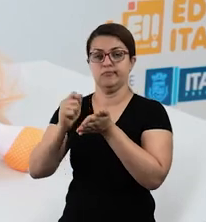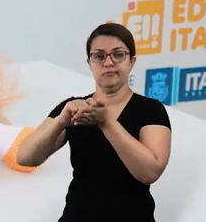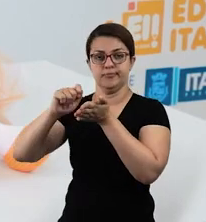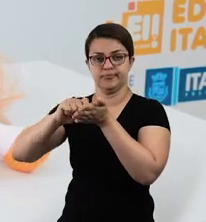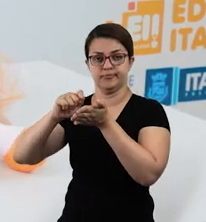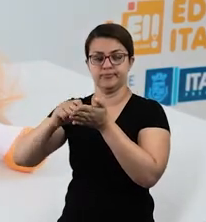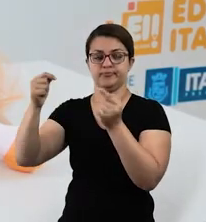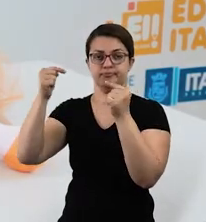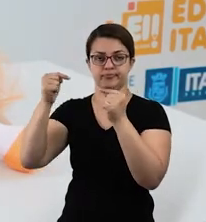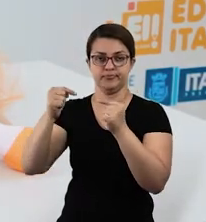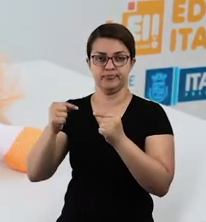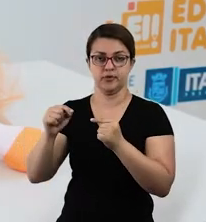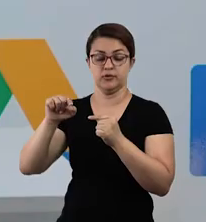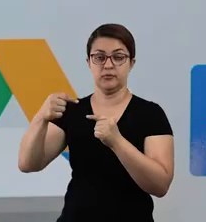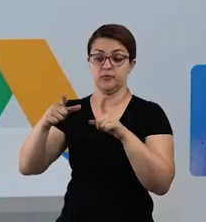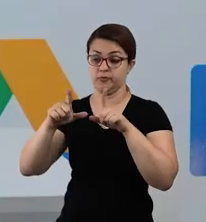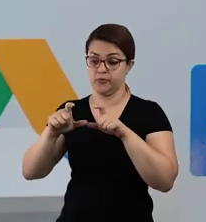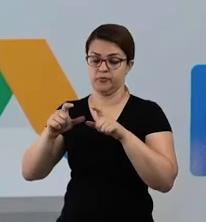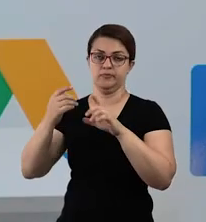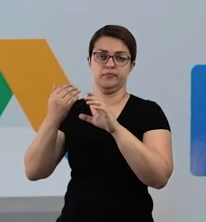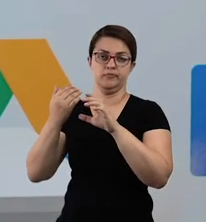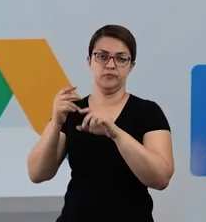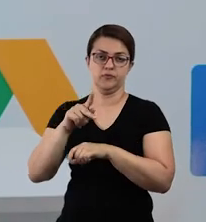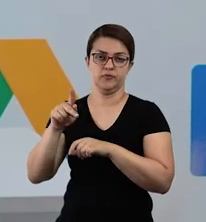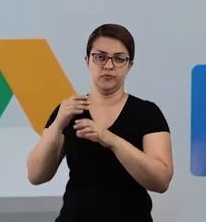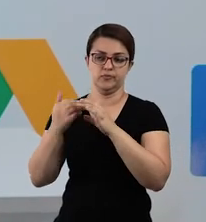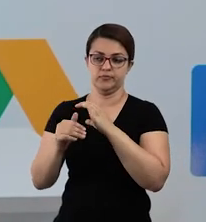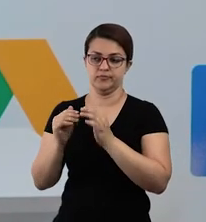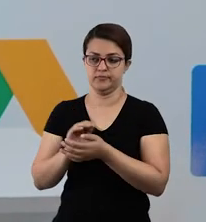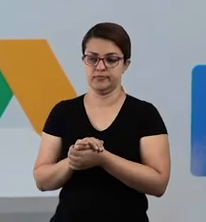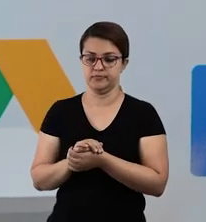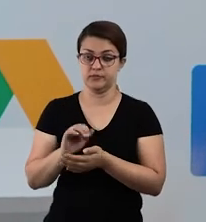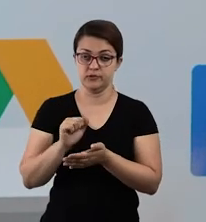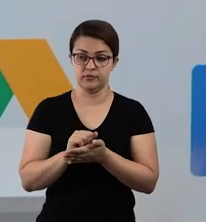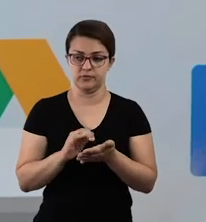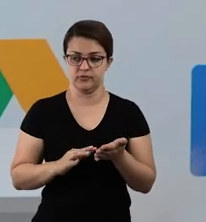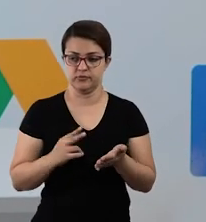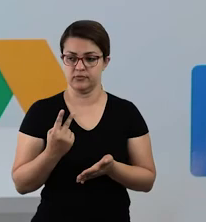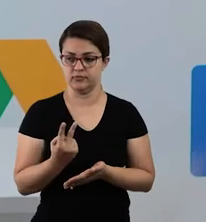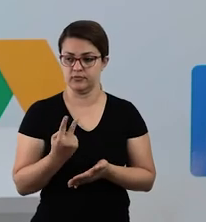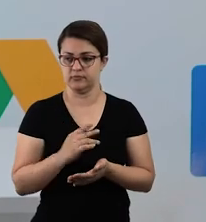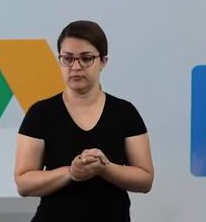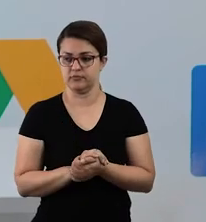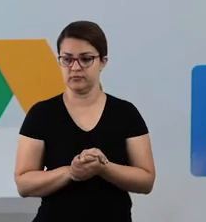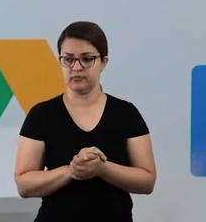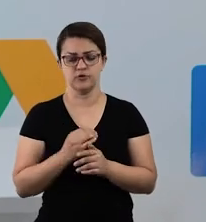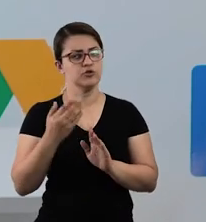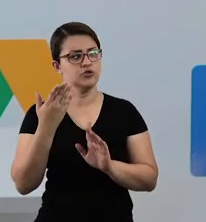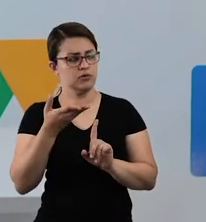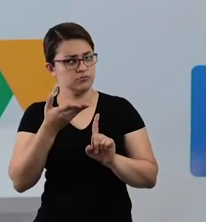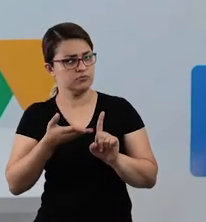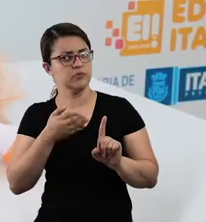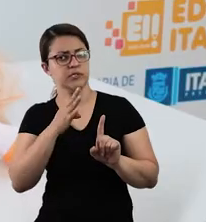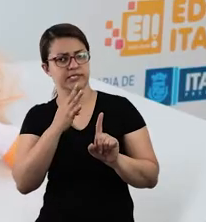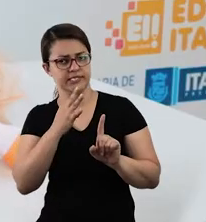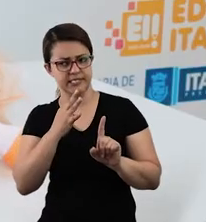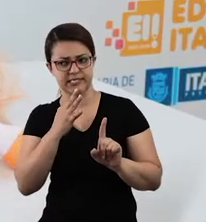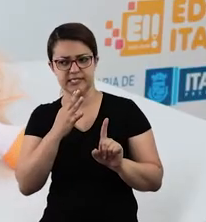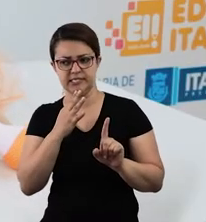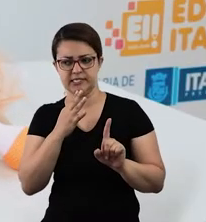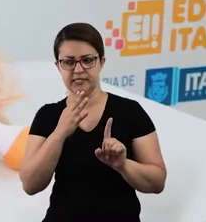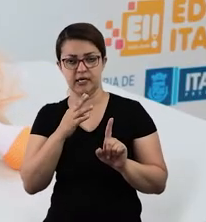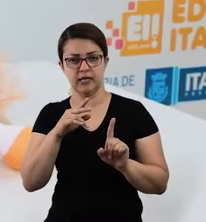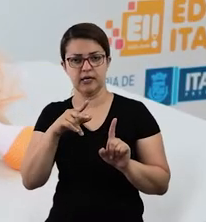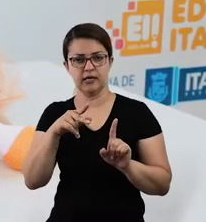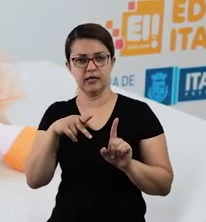para sua professora. Na atividade 2, esse daqui é o Cauê. Você já conhece ele, não é mesmo? De outras atividades. Você